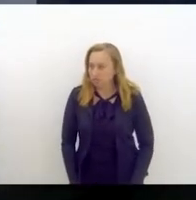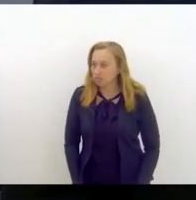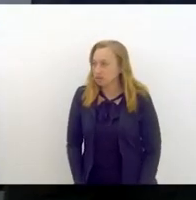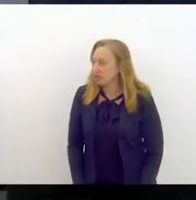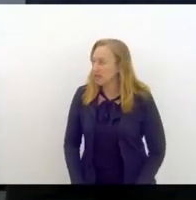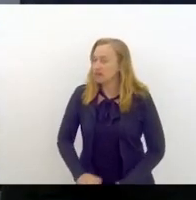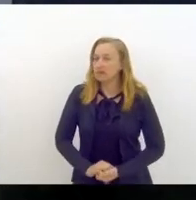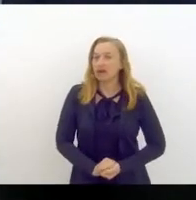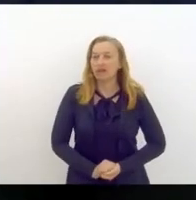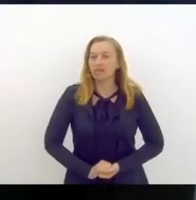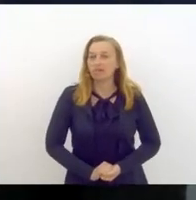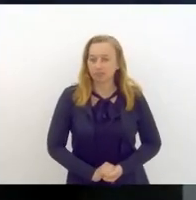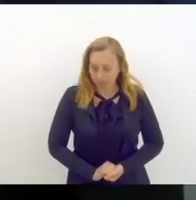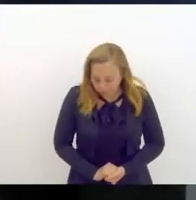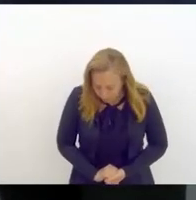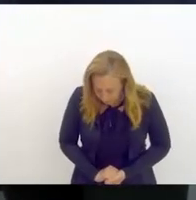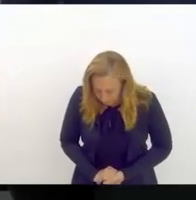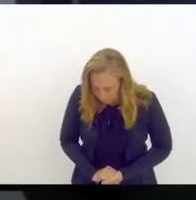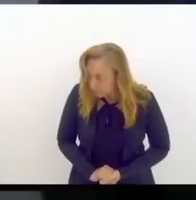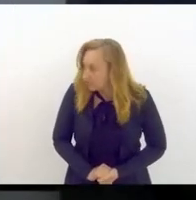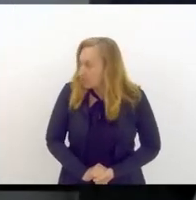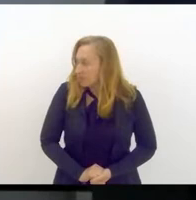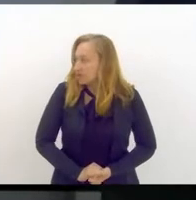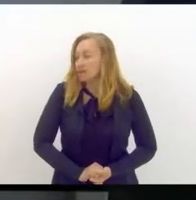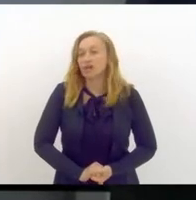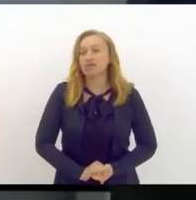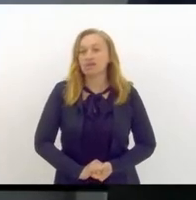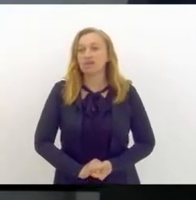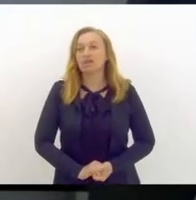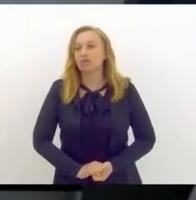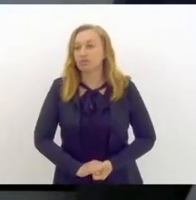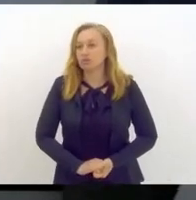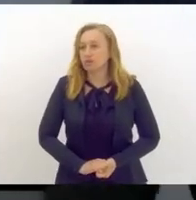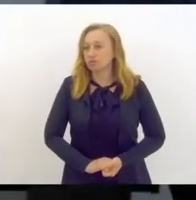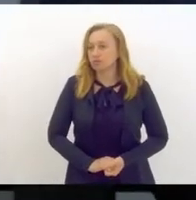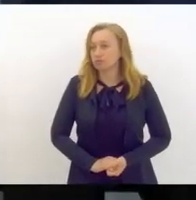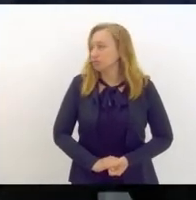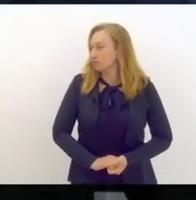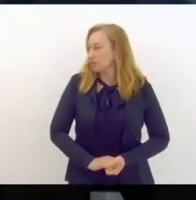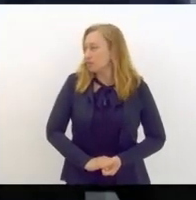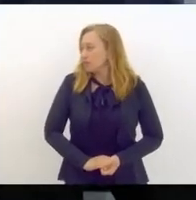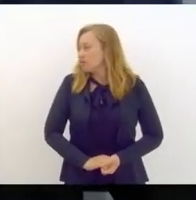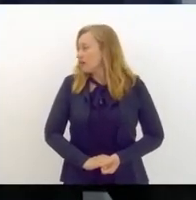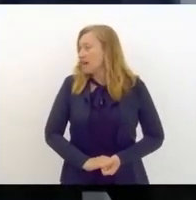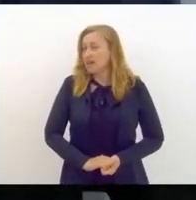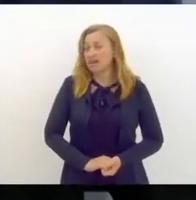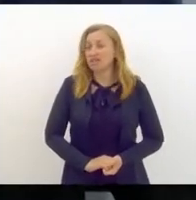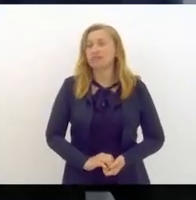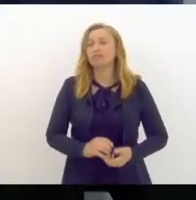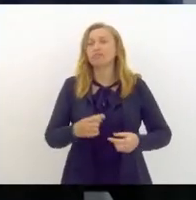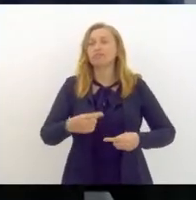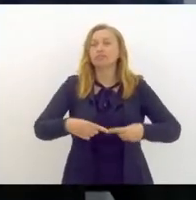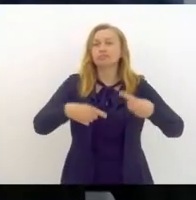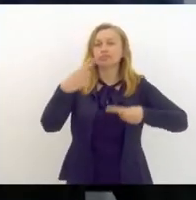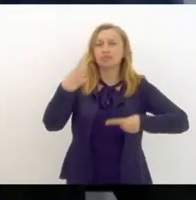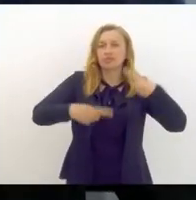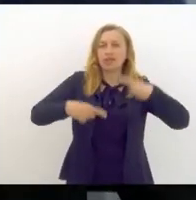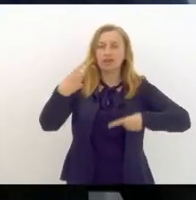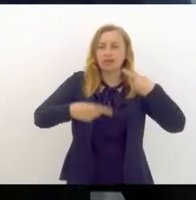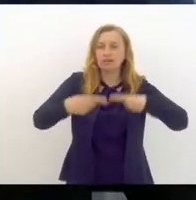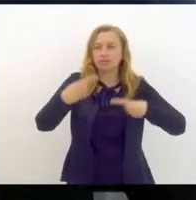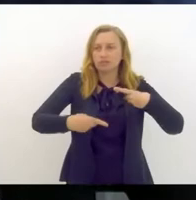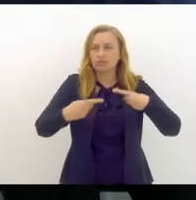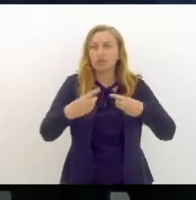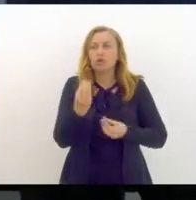da unidade. Não é excluído atividades agrícolas. A gente precisa promover e discutir de que forma que elas podem